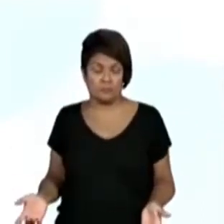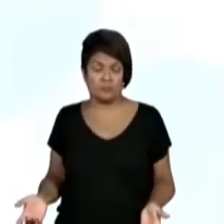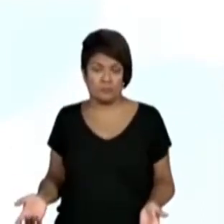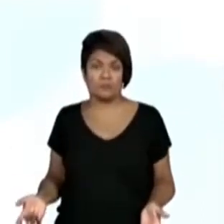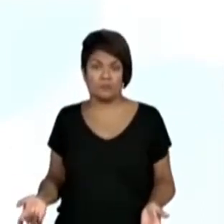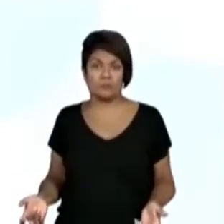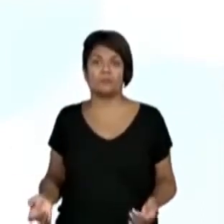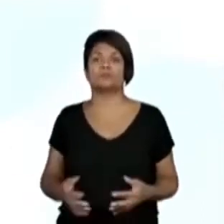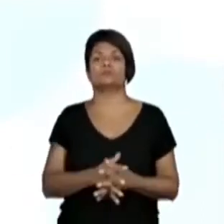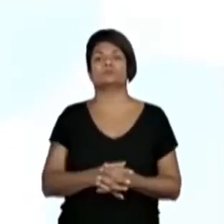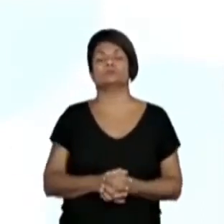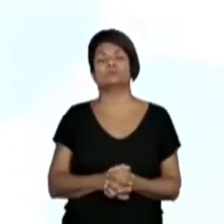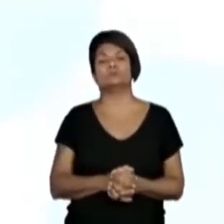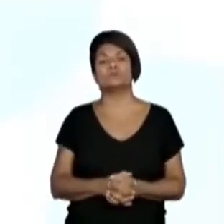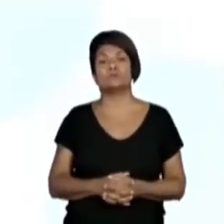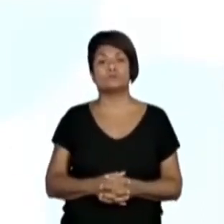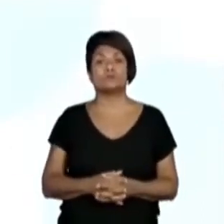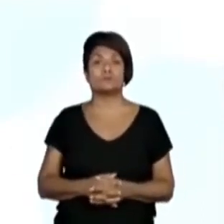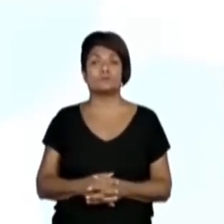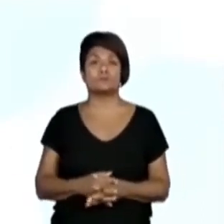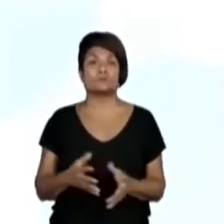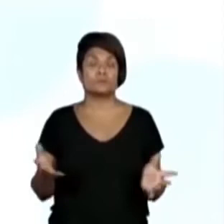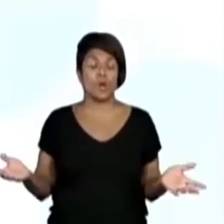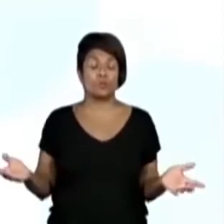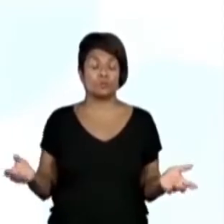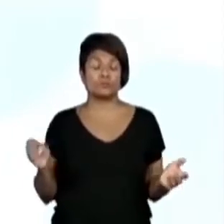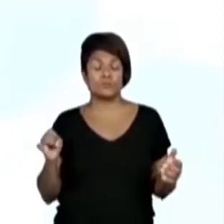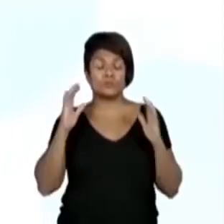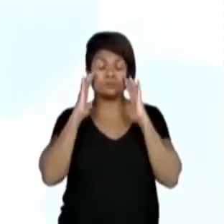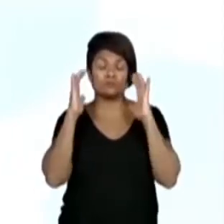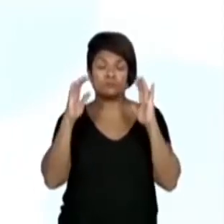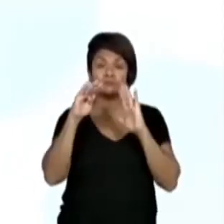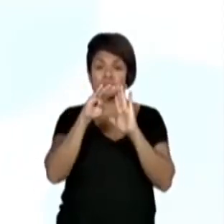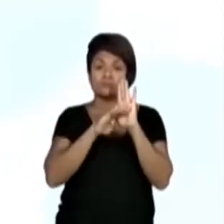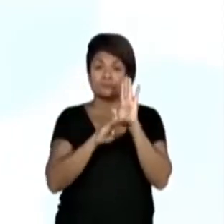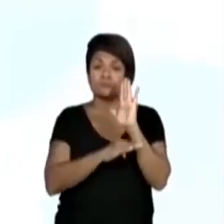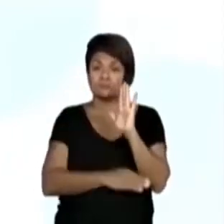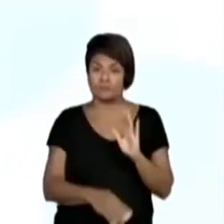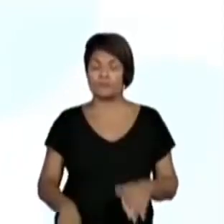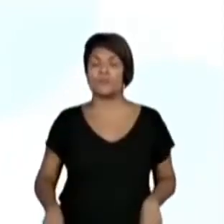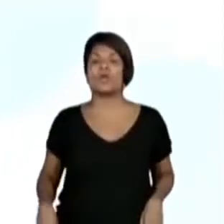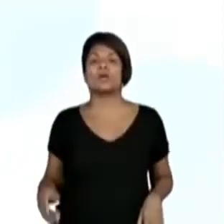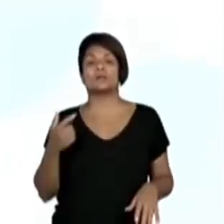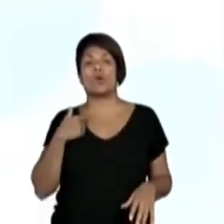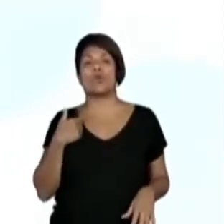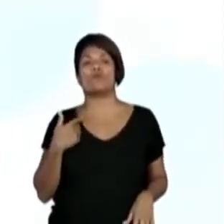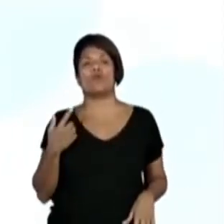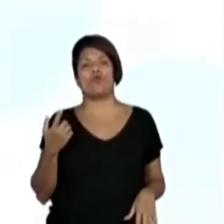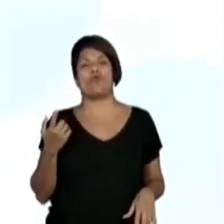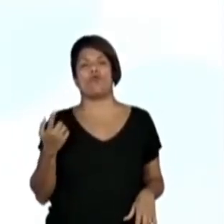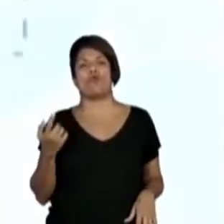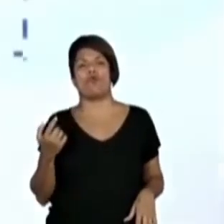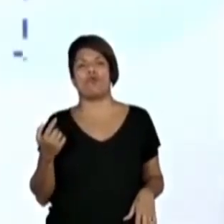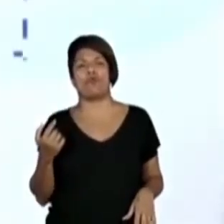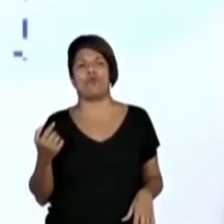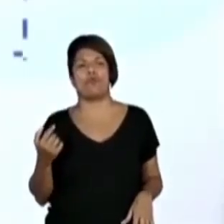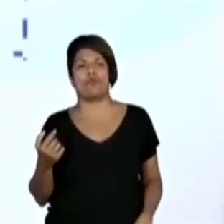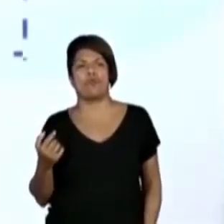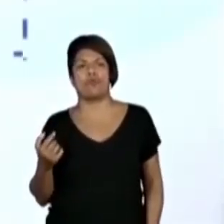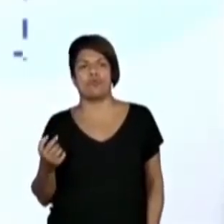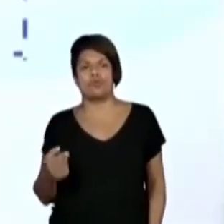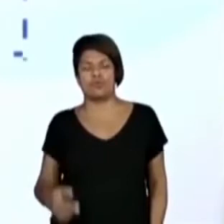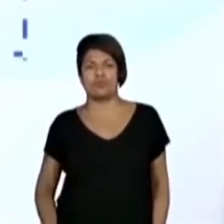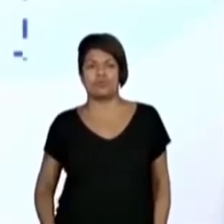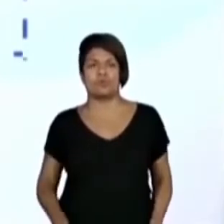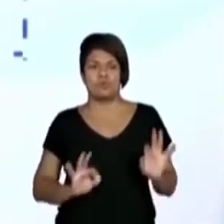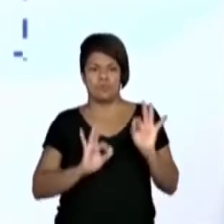que a gente vai conseguir fazer se a gente seguir as orientações. Então, eu vou lá para a minha última pecinha, arroz branco, e veja que ela